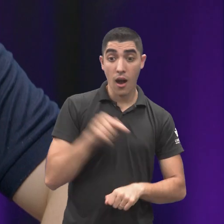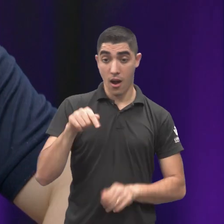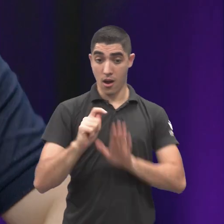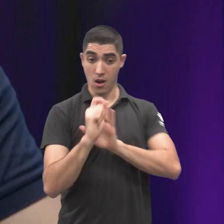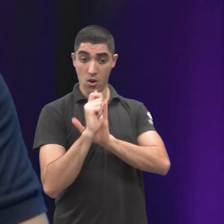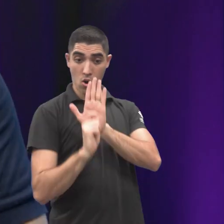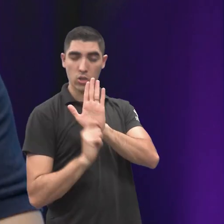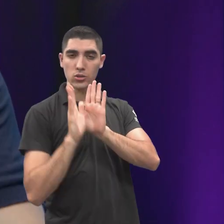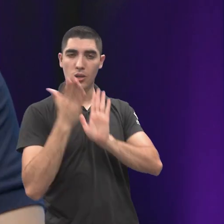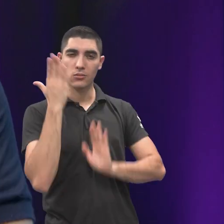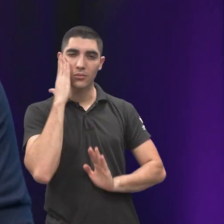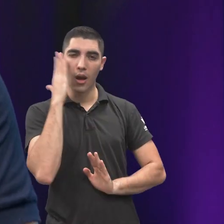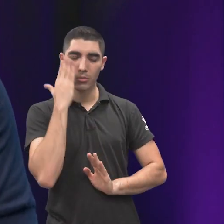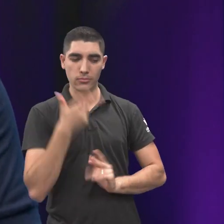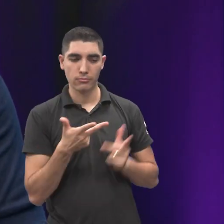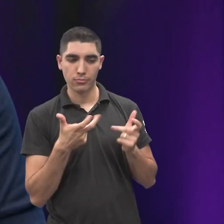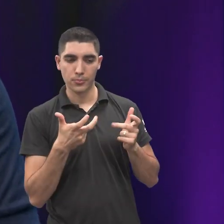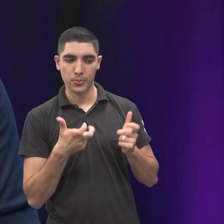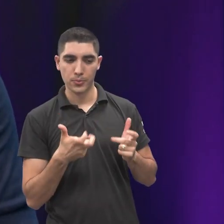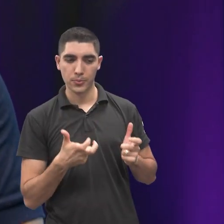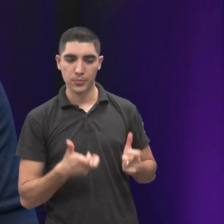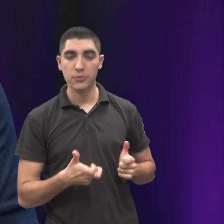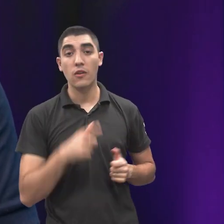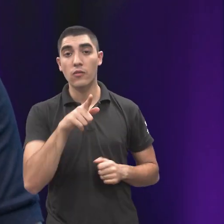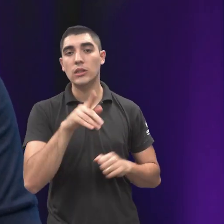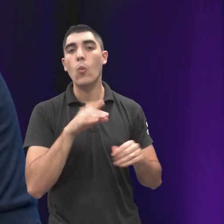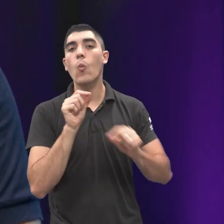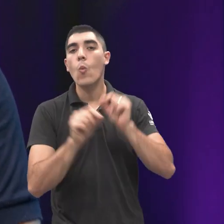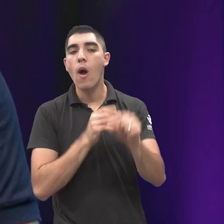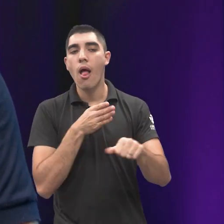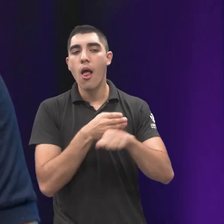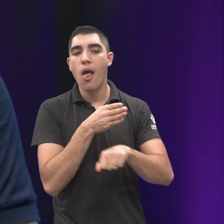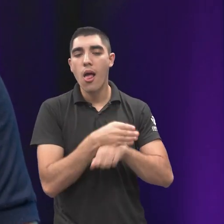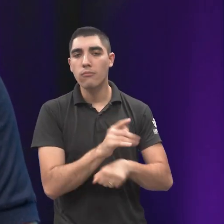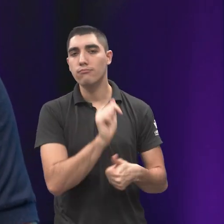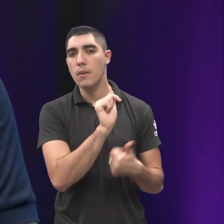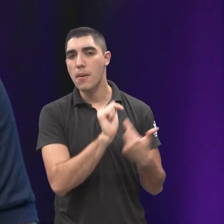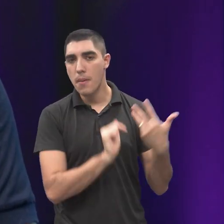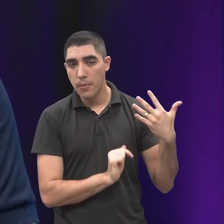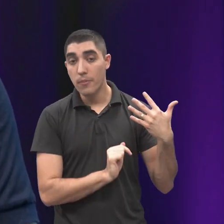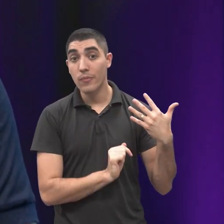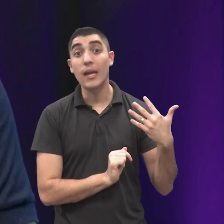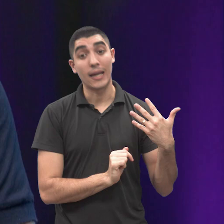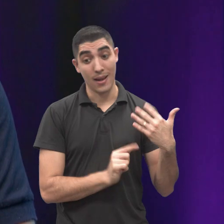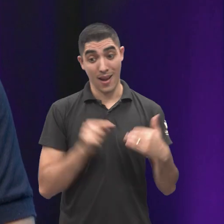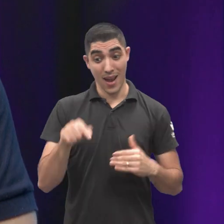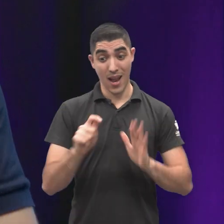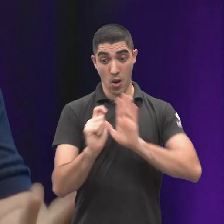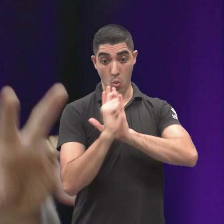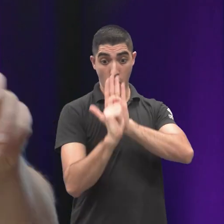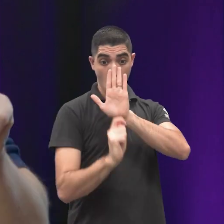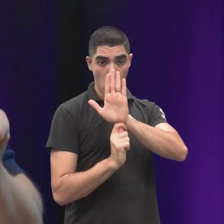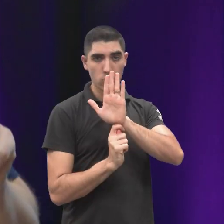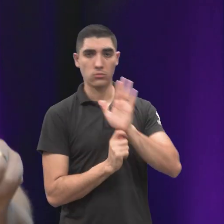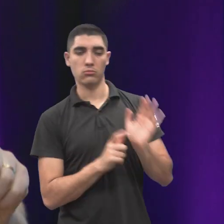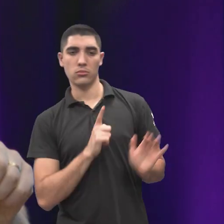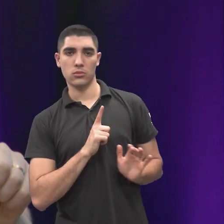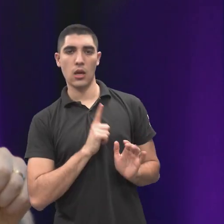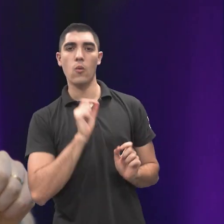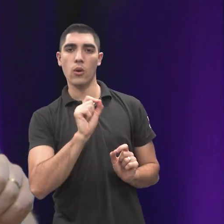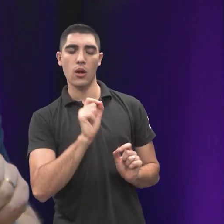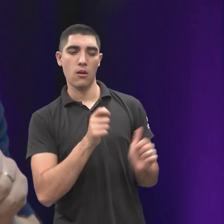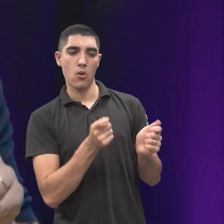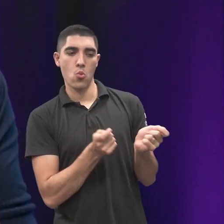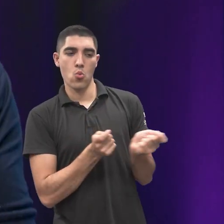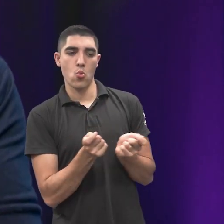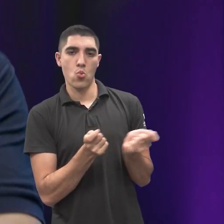você costuma visitar ali nas redes sociais. Então, ele está monitorando tudo. E depois que ele monitora